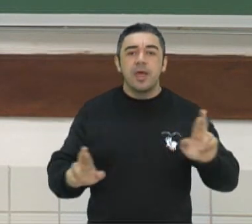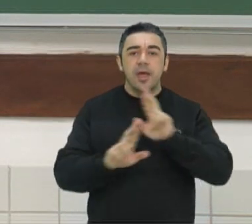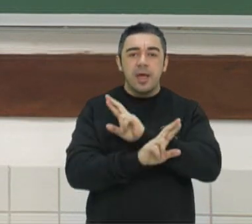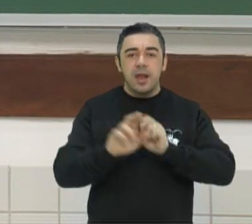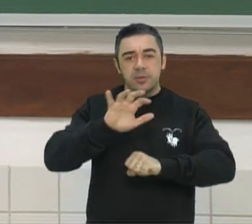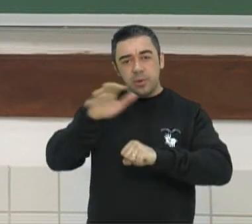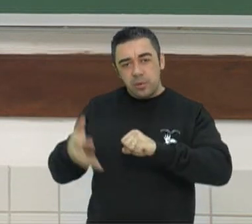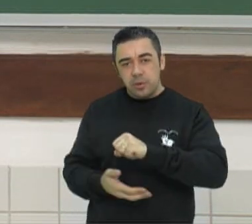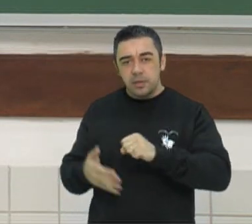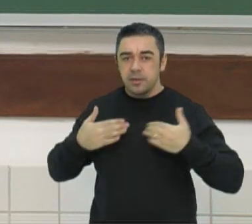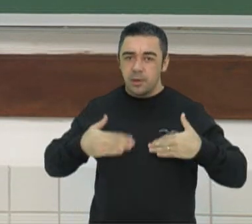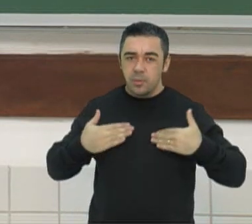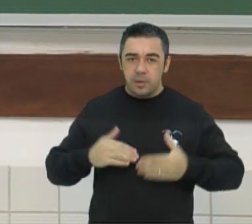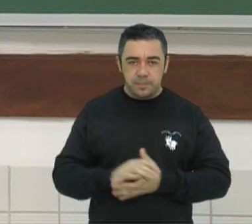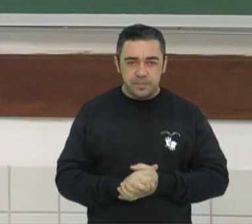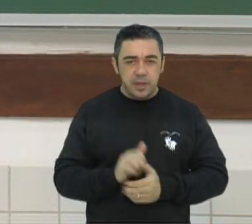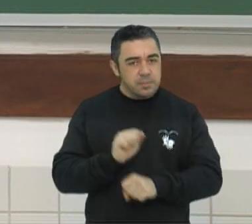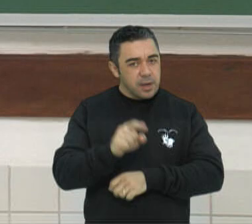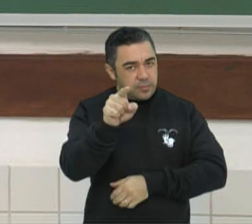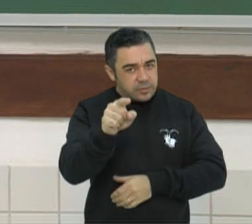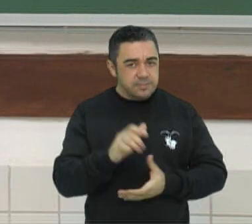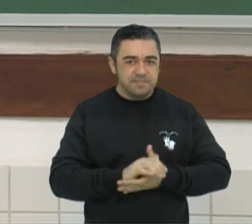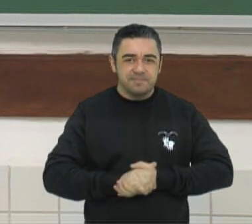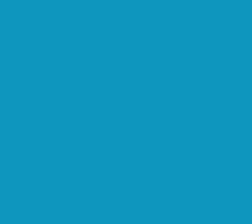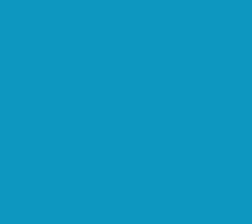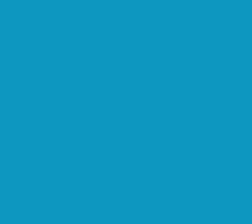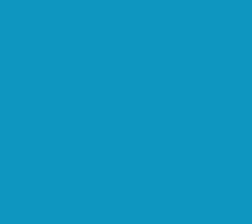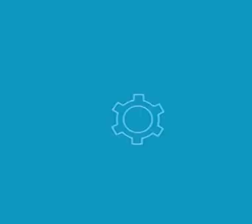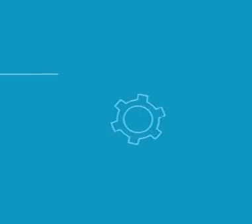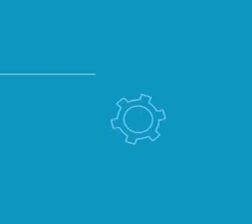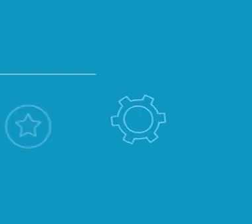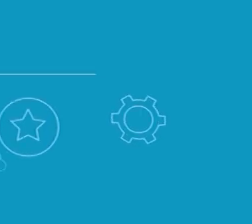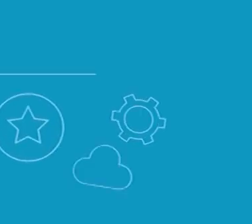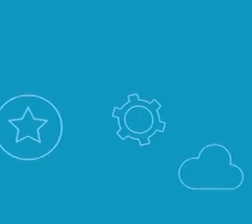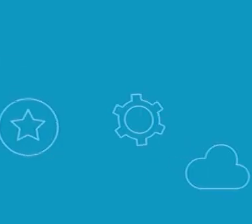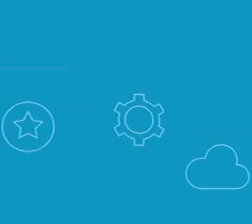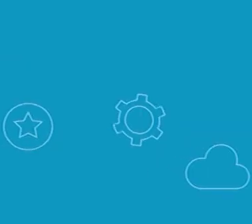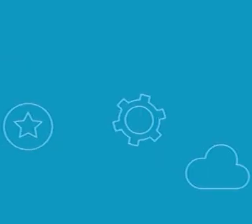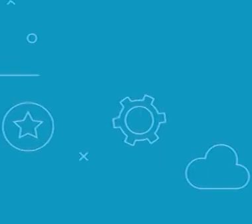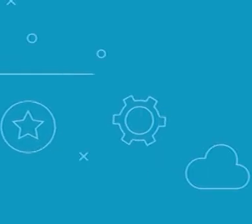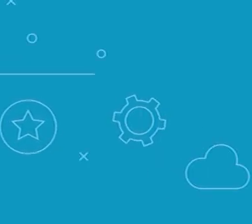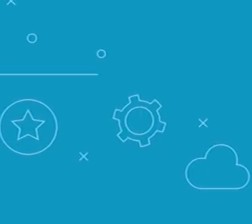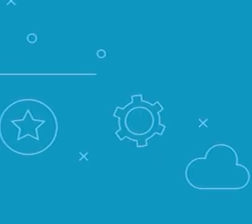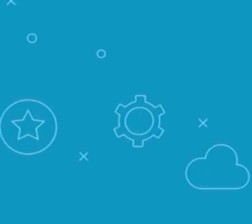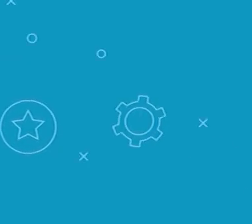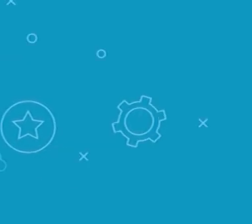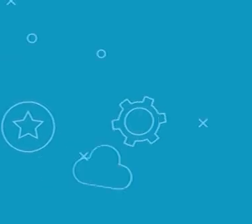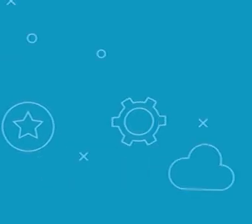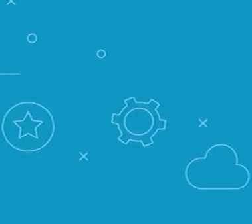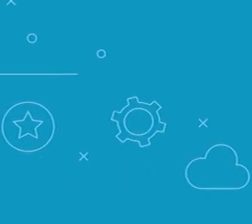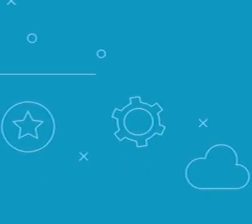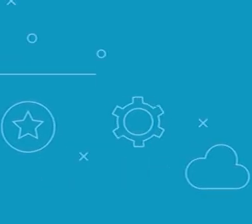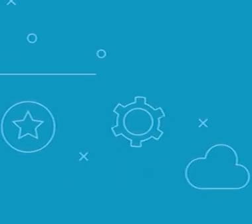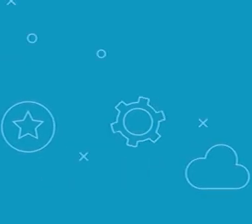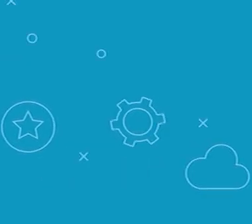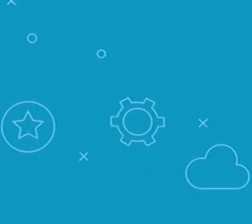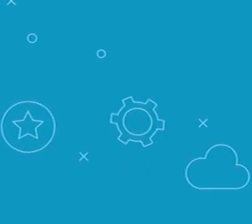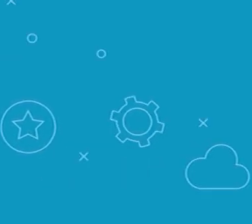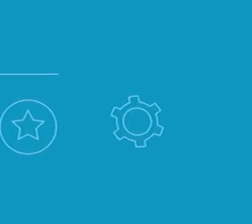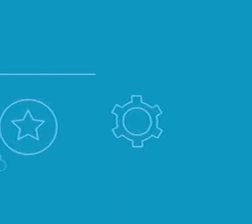ecológicas, que é bem tranquilinho, né? Aguardo vocês na próxima aula.